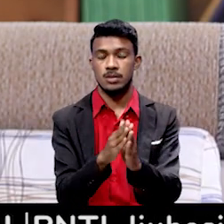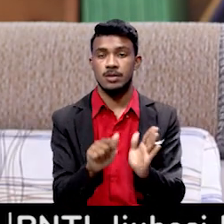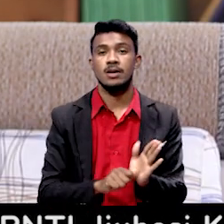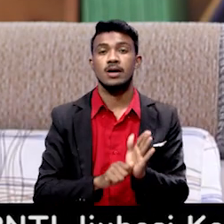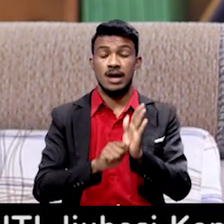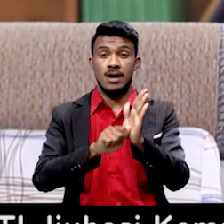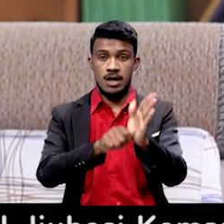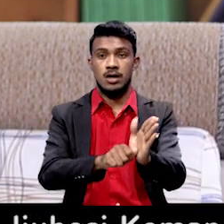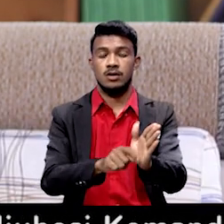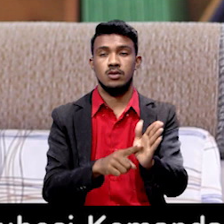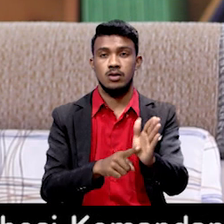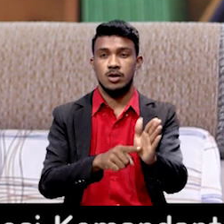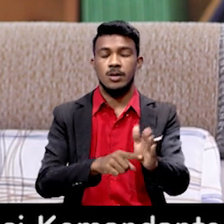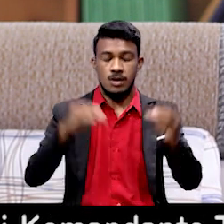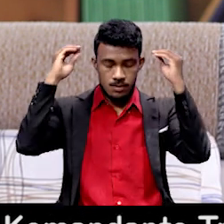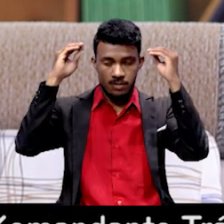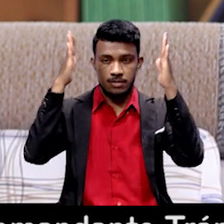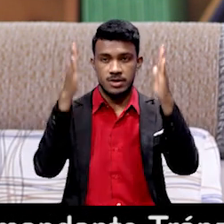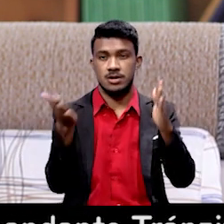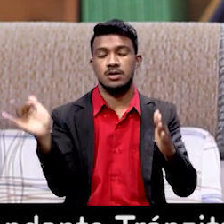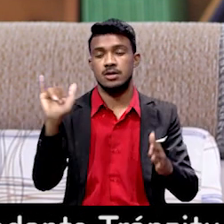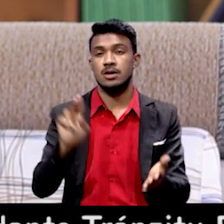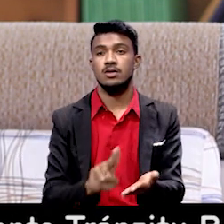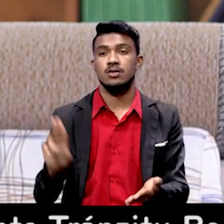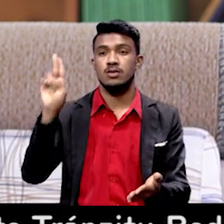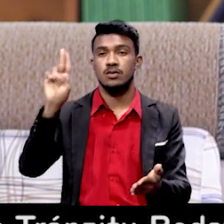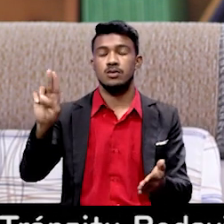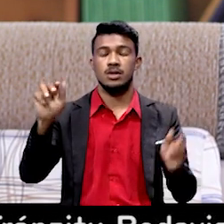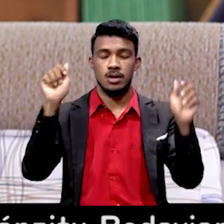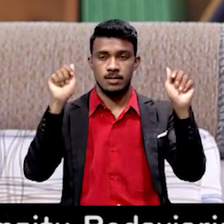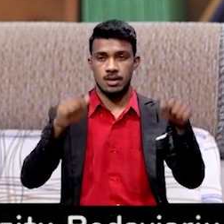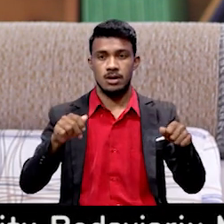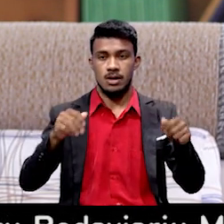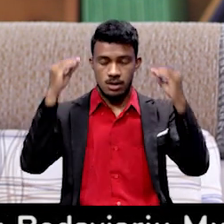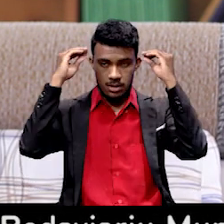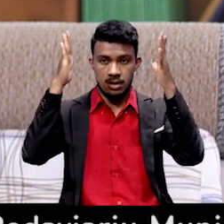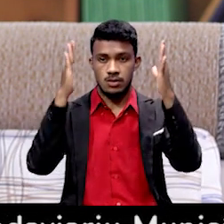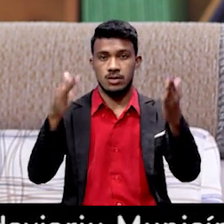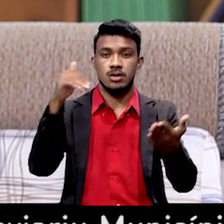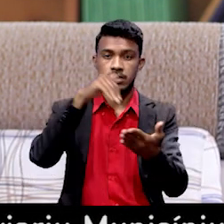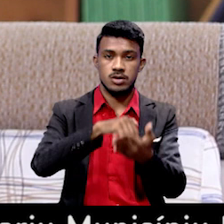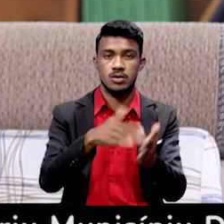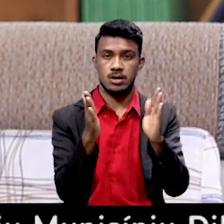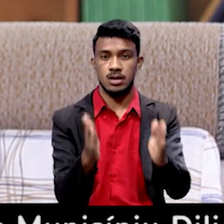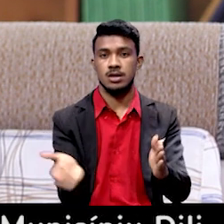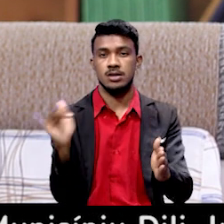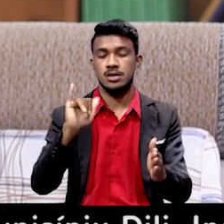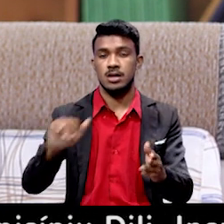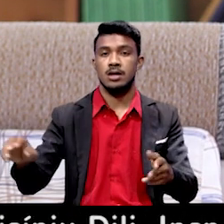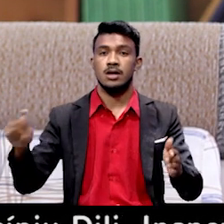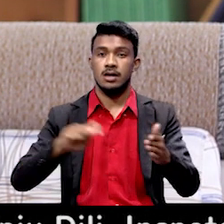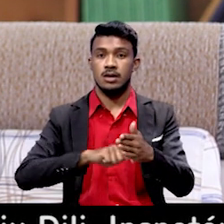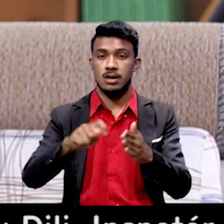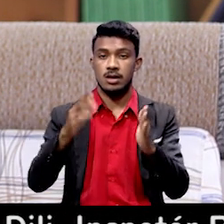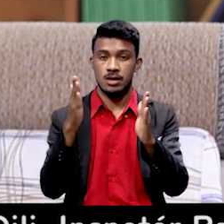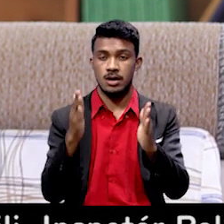nebe, mas professor sira usa o de hanorin. Se estudante sira ne ita treino sira, mas